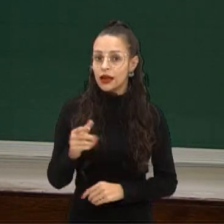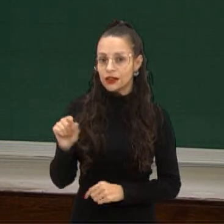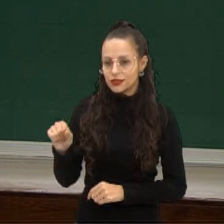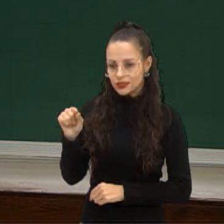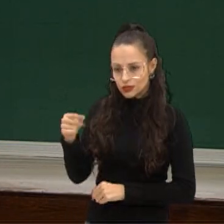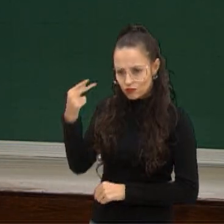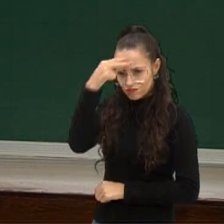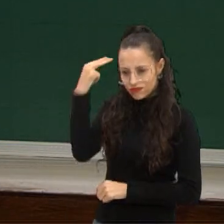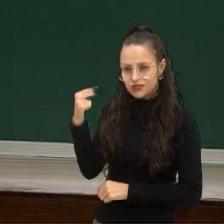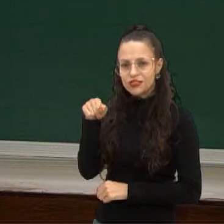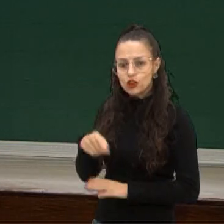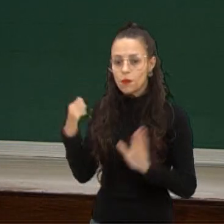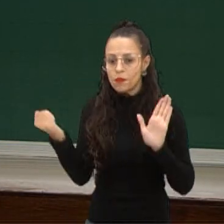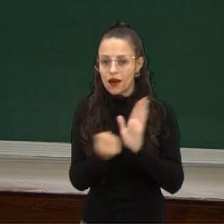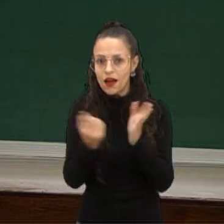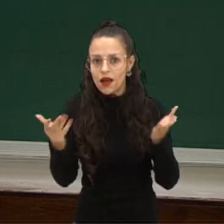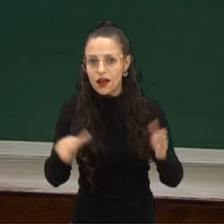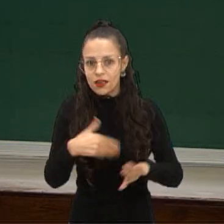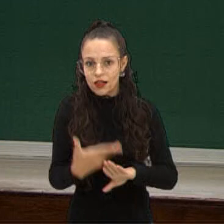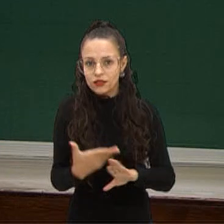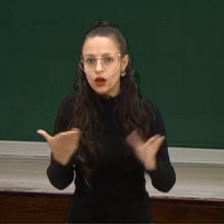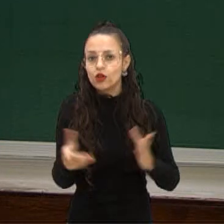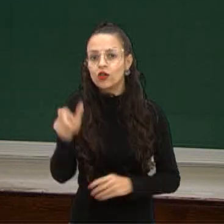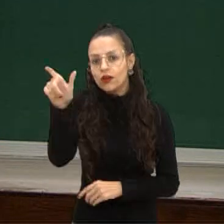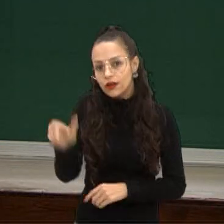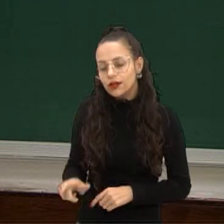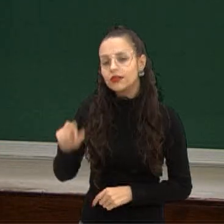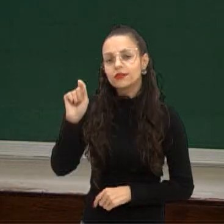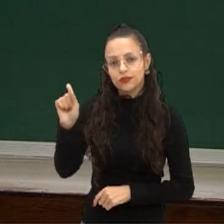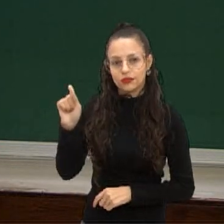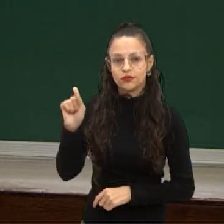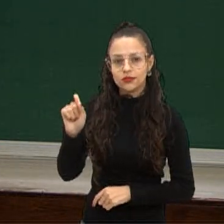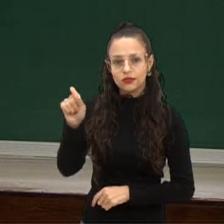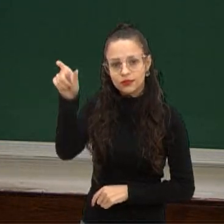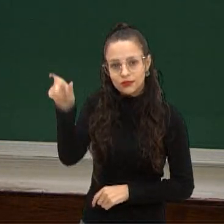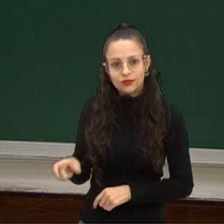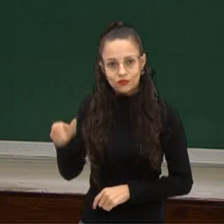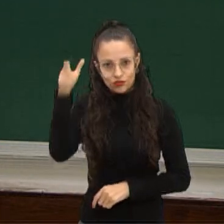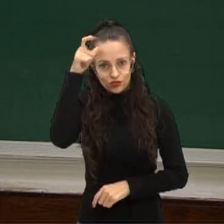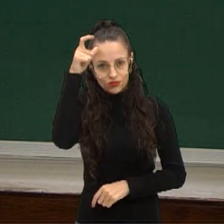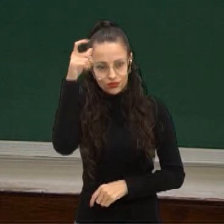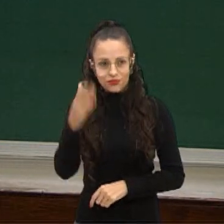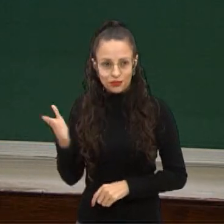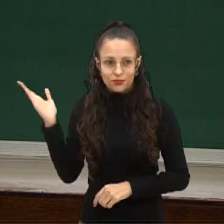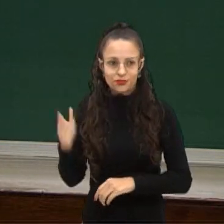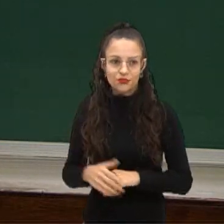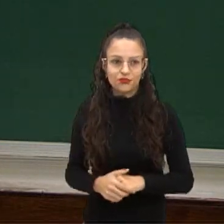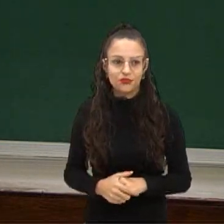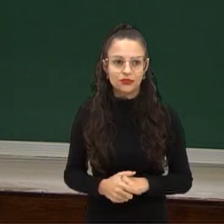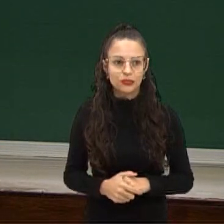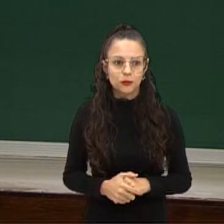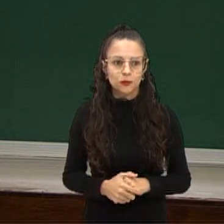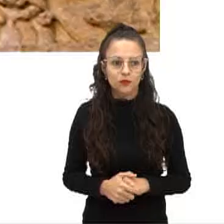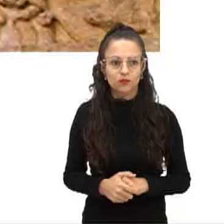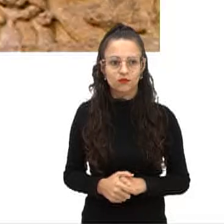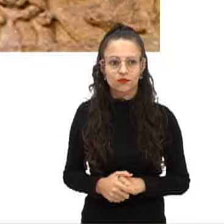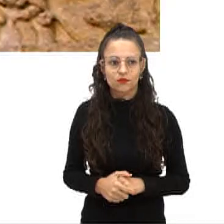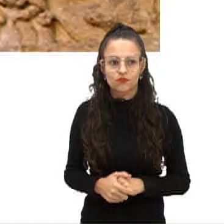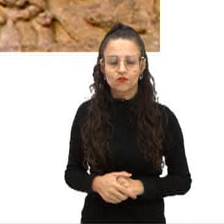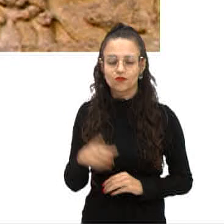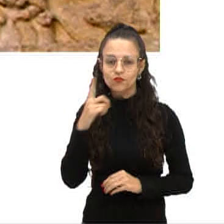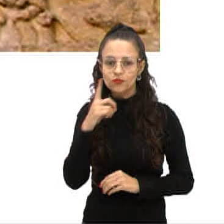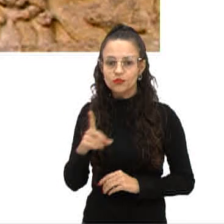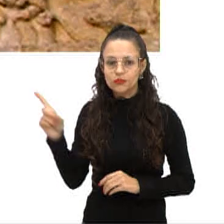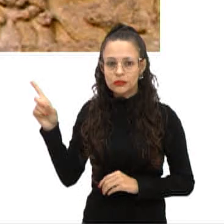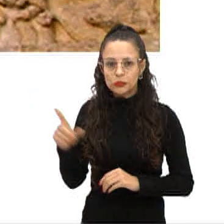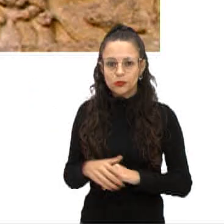estereótipo que a gente tem hoje da figura do tinhoso, como a gente vai falar assim, né? Então aqui ó, a